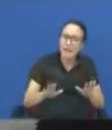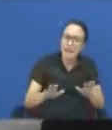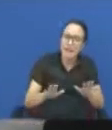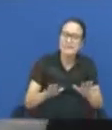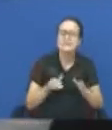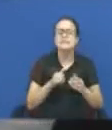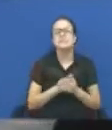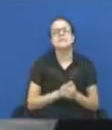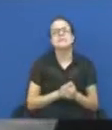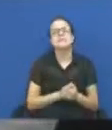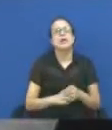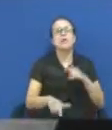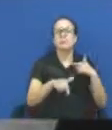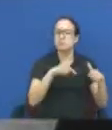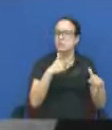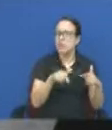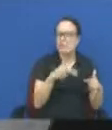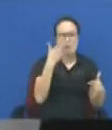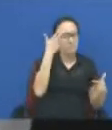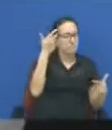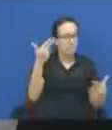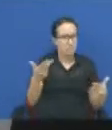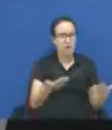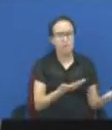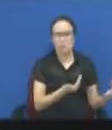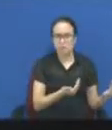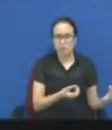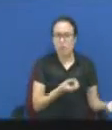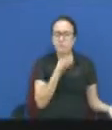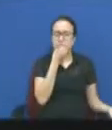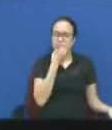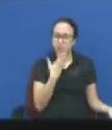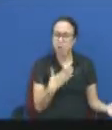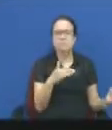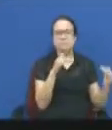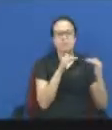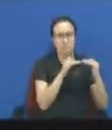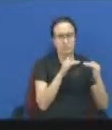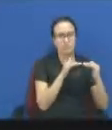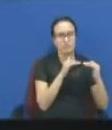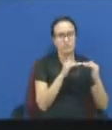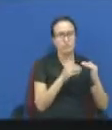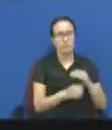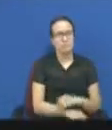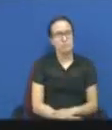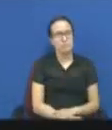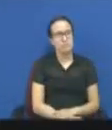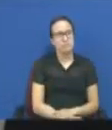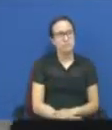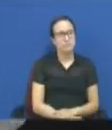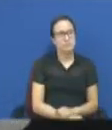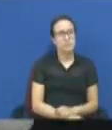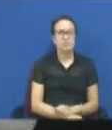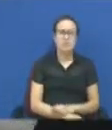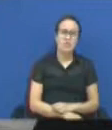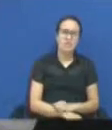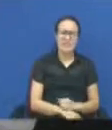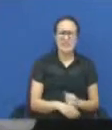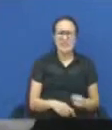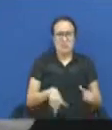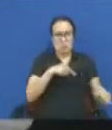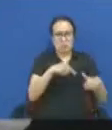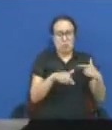contra o trabalho escravo infantil, mas sou a favor de que o jovem comece a trabalhar. Talvez não um trabalho